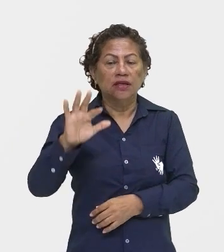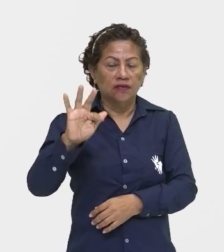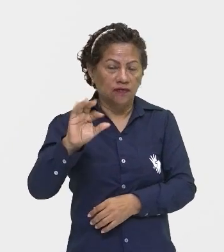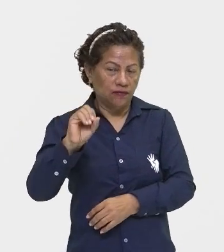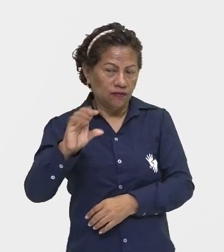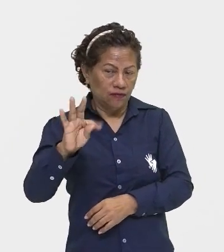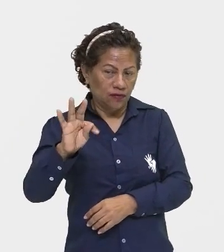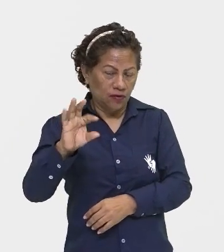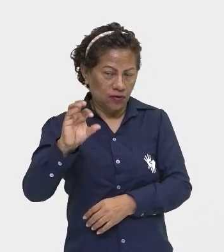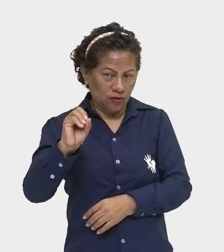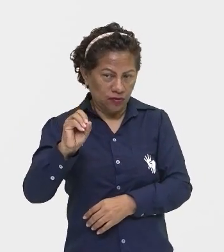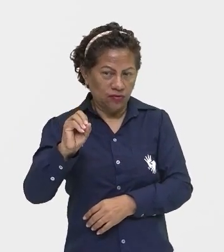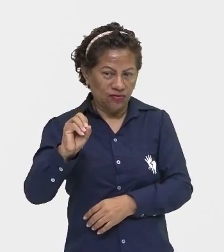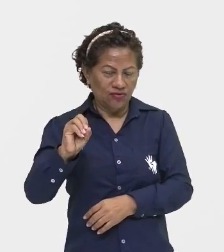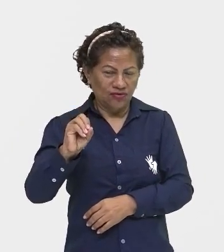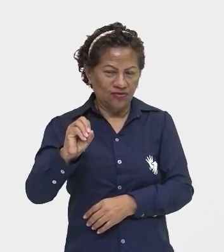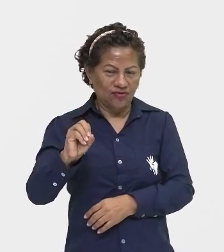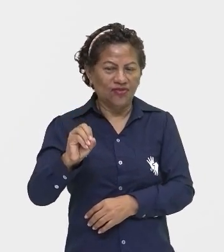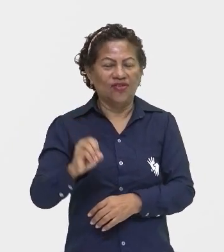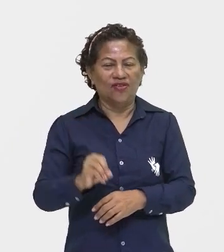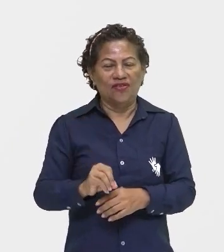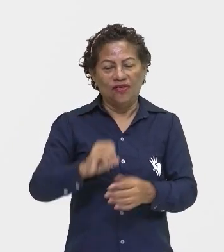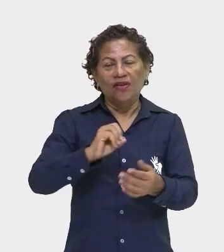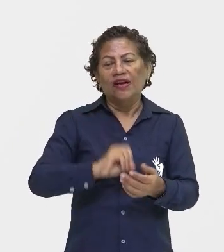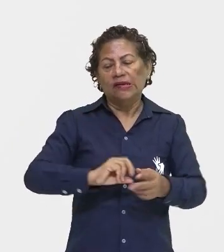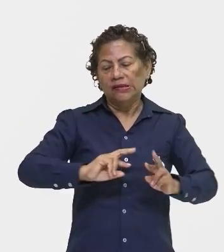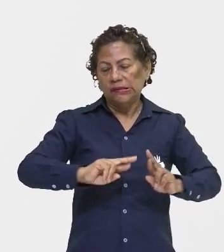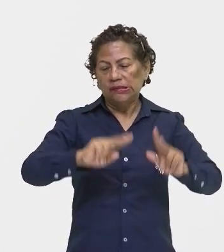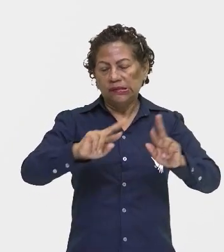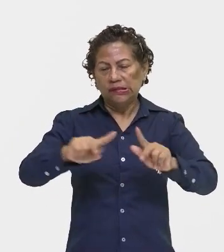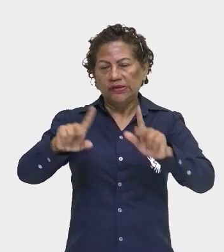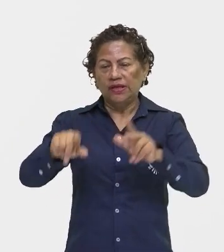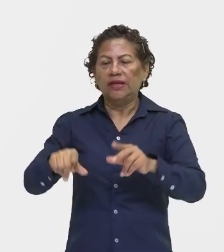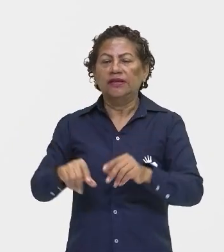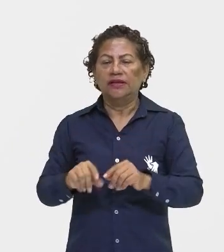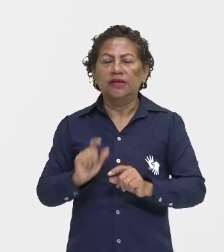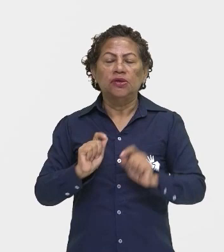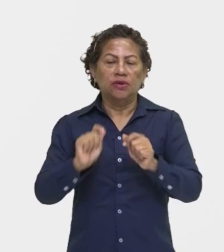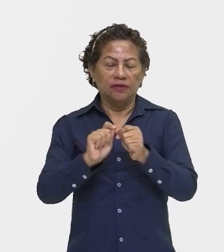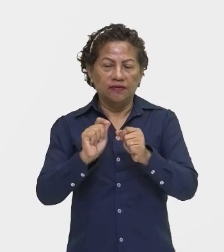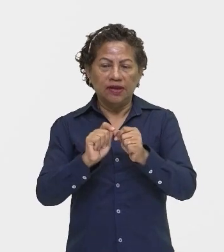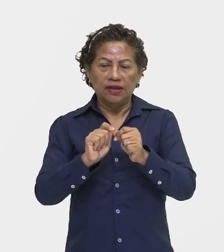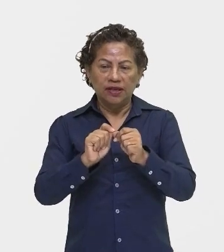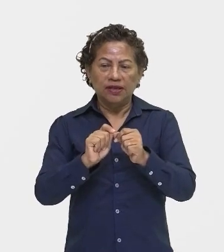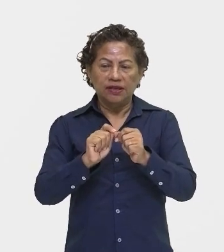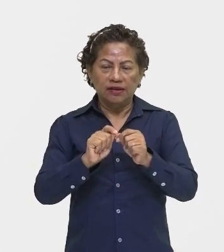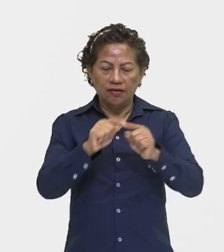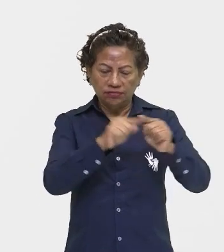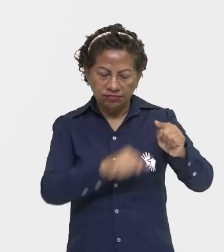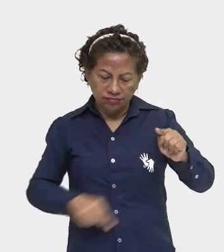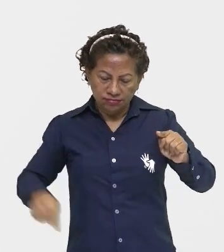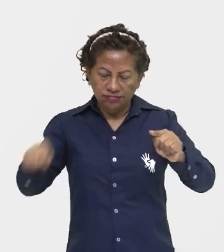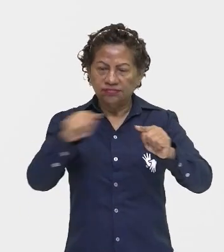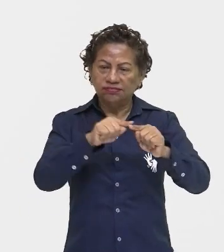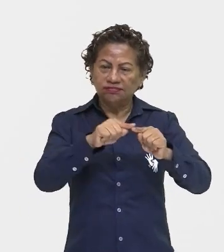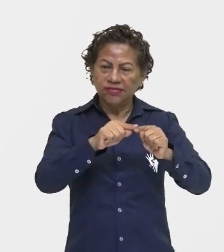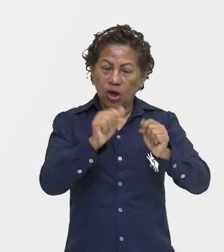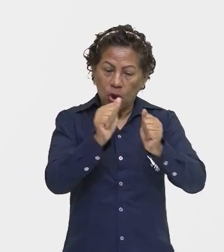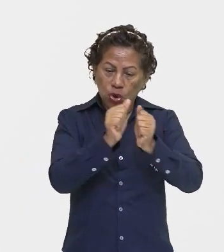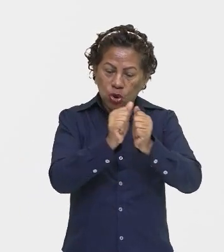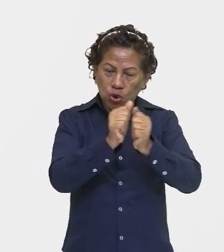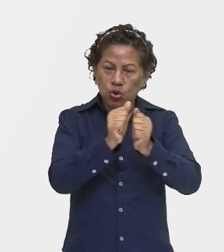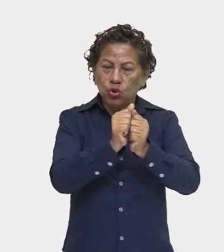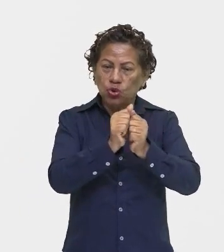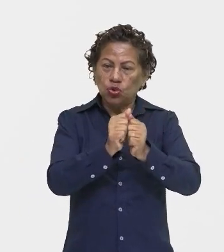cavalo, em movimentos diferentes, que ele juntou todas e colocou em movimento, que nos dá